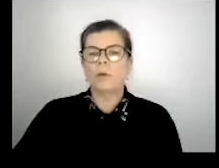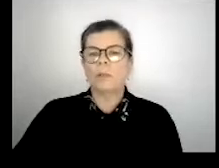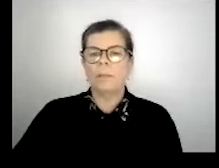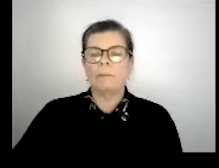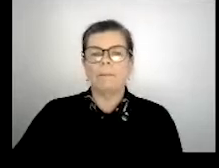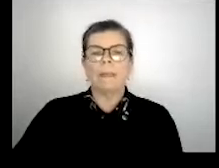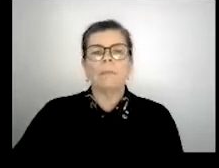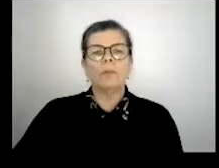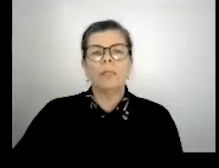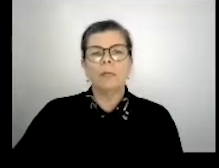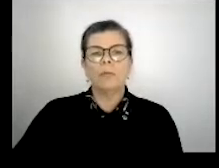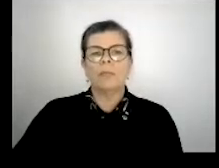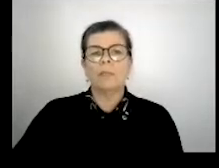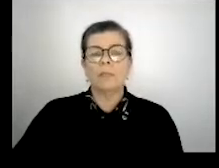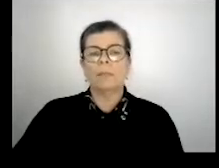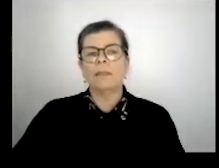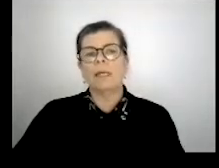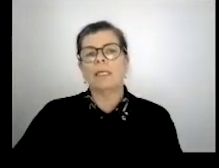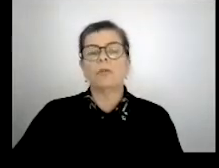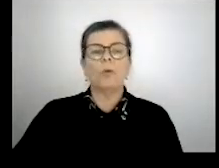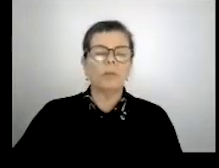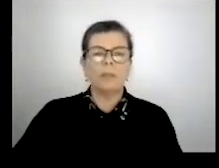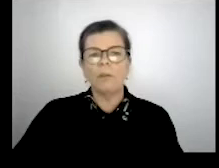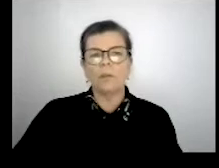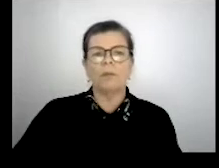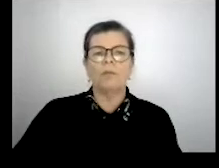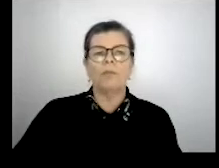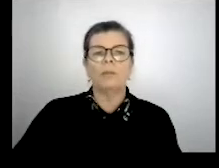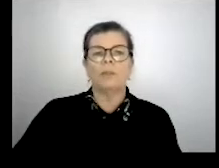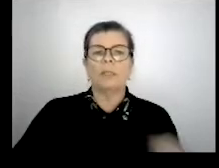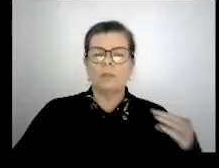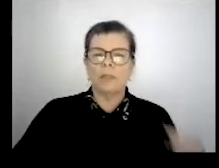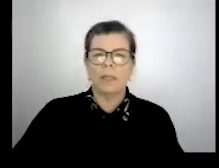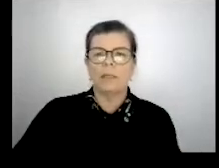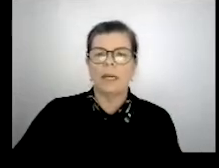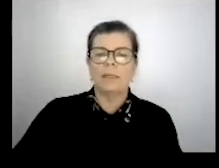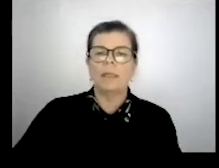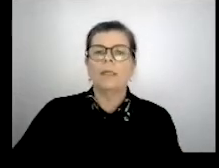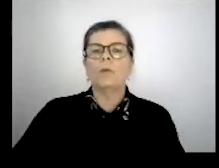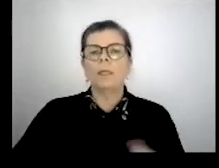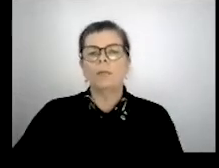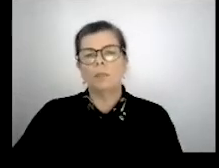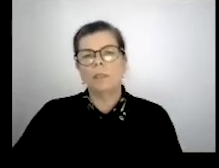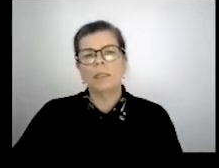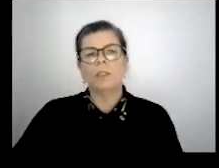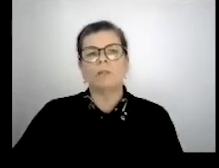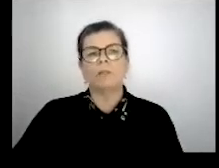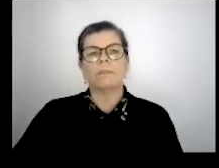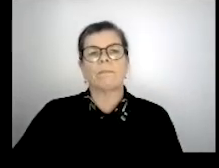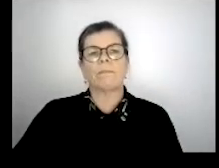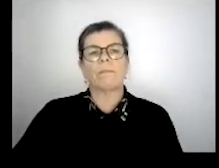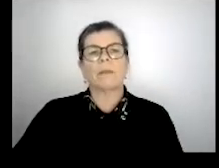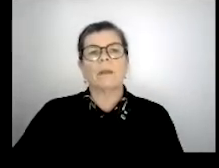de apoio também. Portanto, nós temos que pensar que todos os serviços são envolvidos, tanto assistenciais quanto